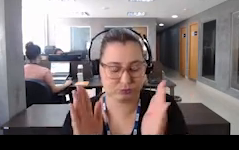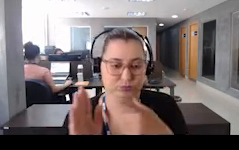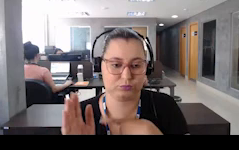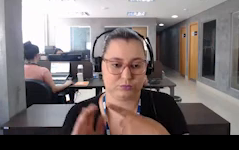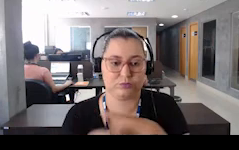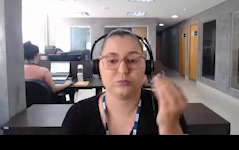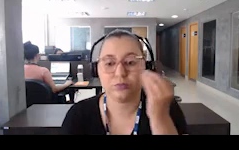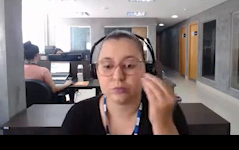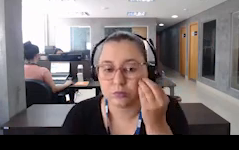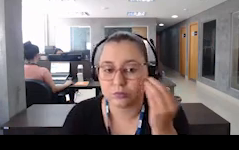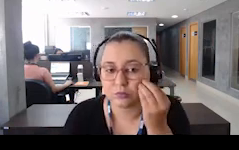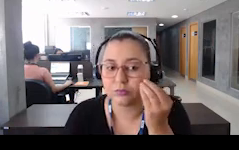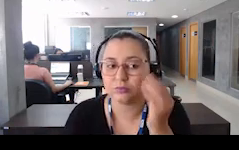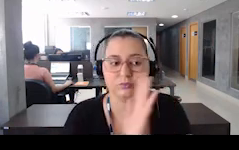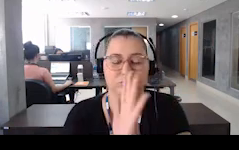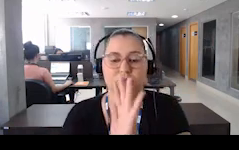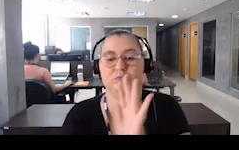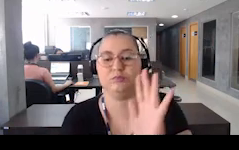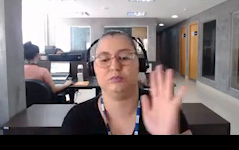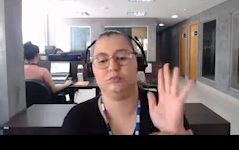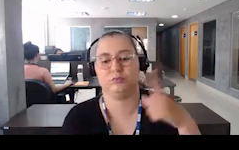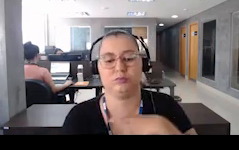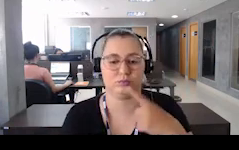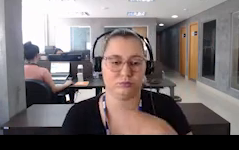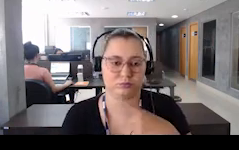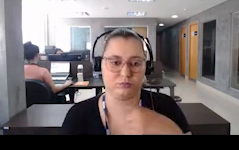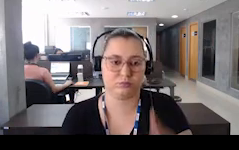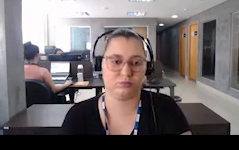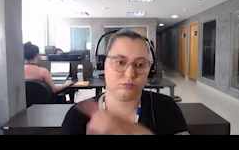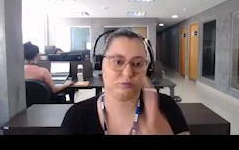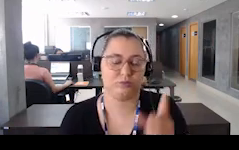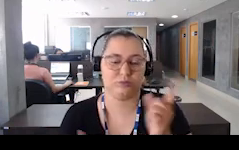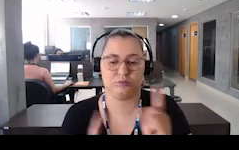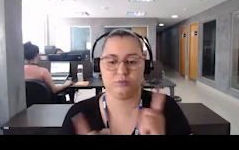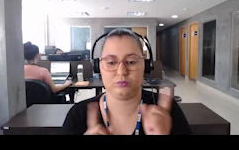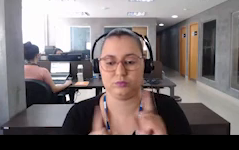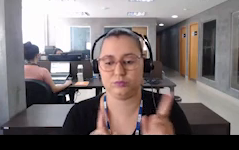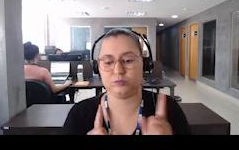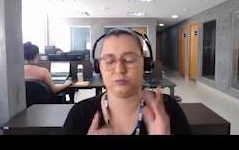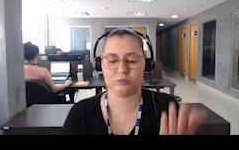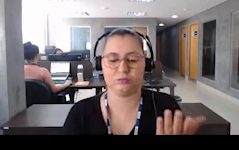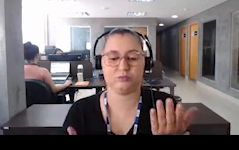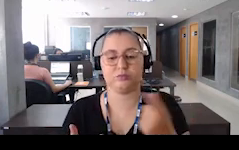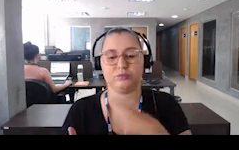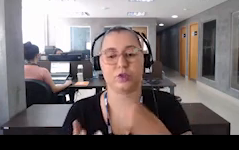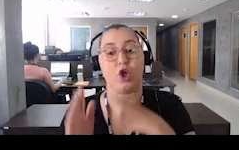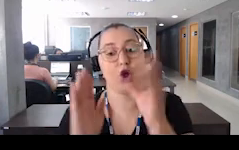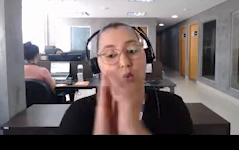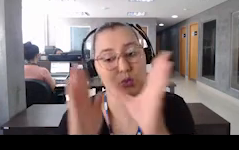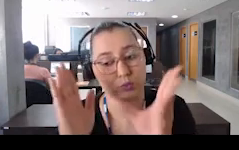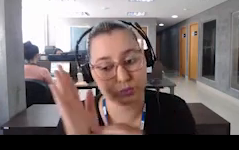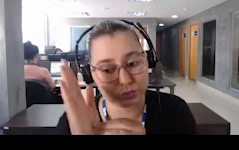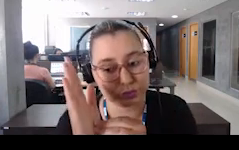Então, assim, a gente vai tentar correr aqui com o máximo, né, para poder vocês não saírem prejudicados aí, né, com relação